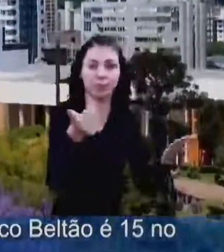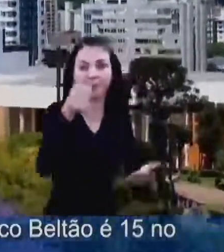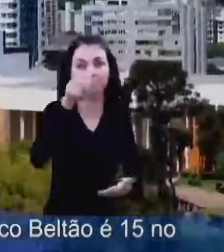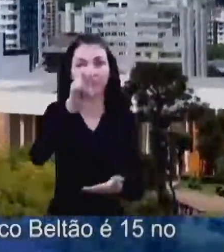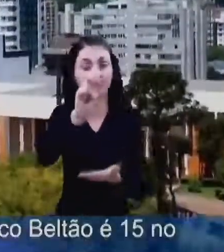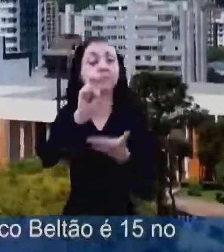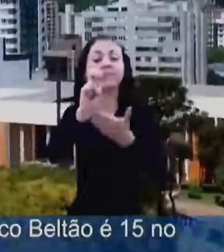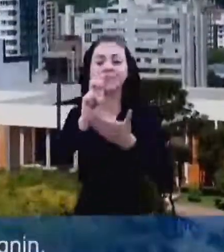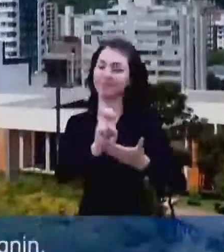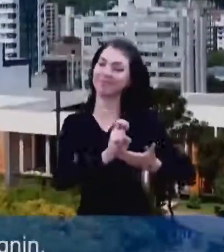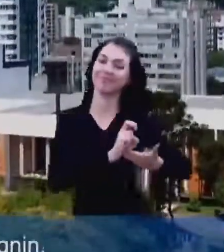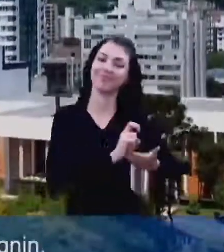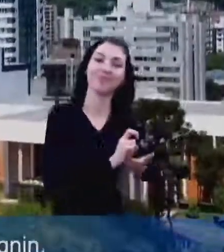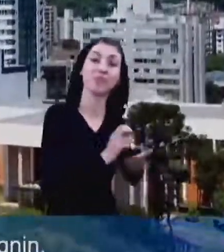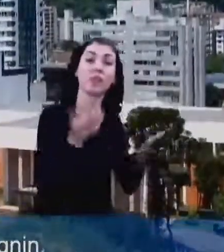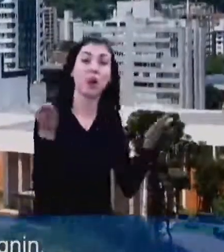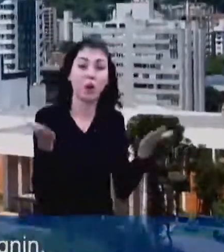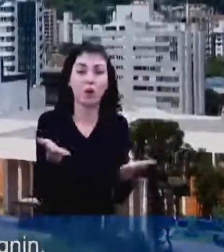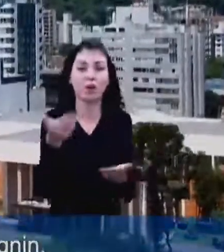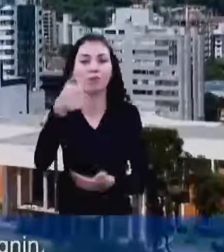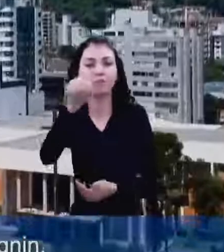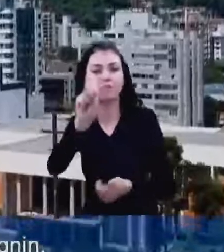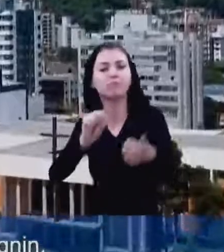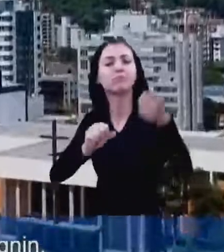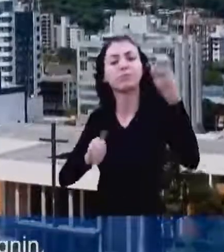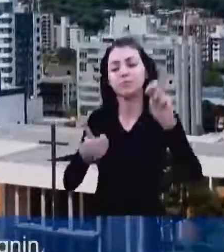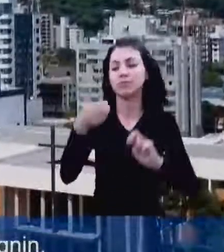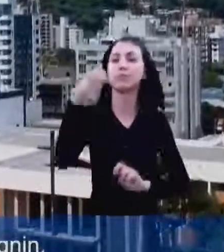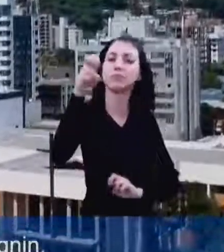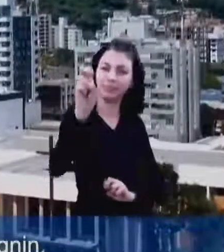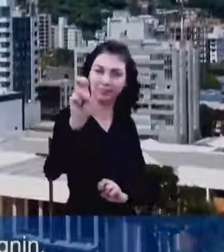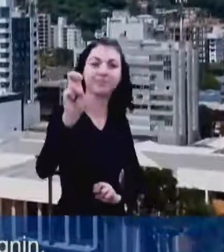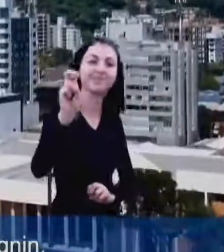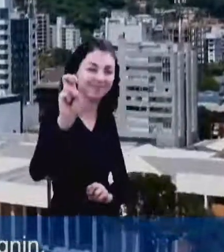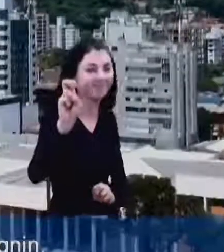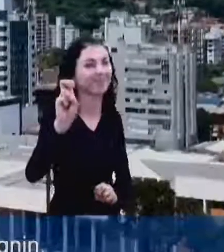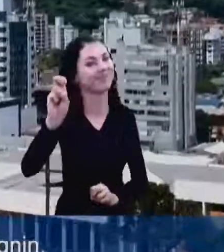no coração. Agora é 15,